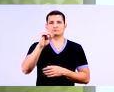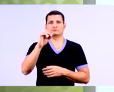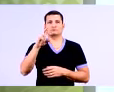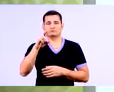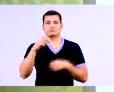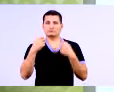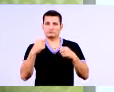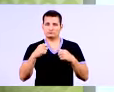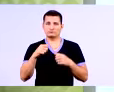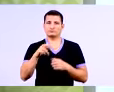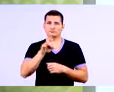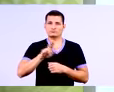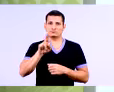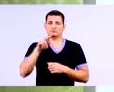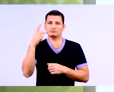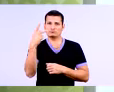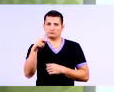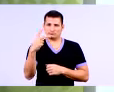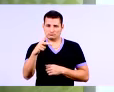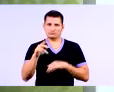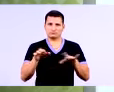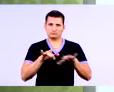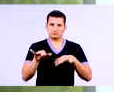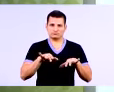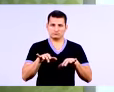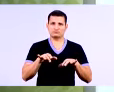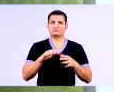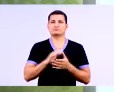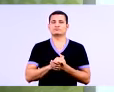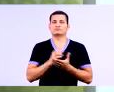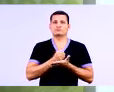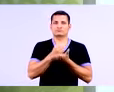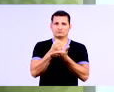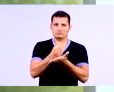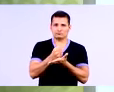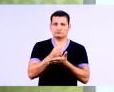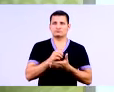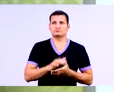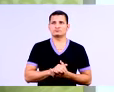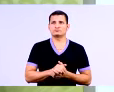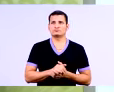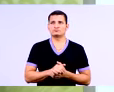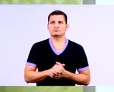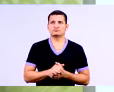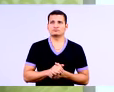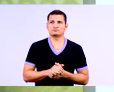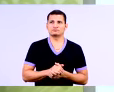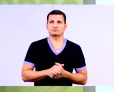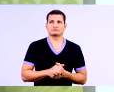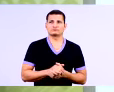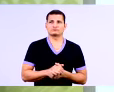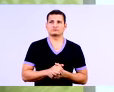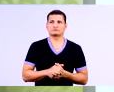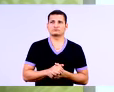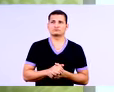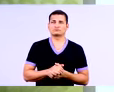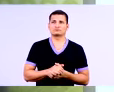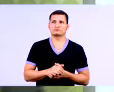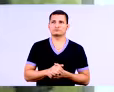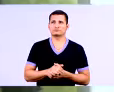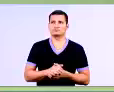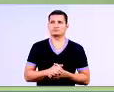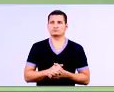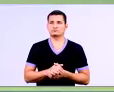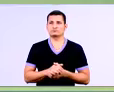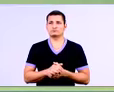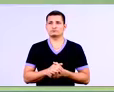Deve trabalhar com o que você, programador, fornece a ele. Um outro ponto importante, aqui embaixo,